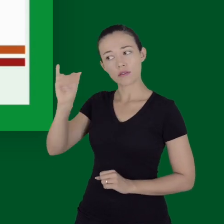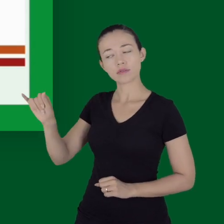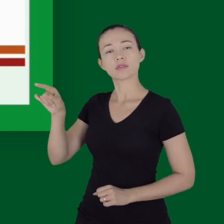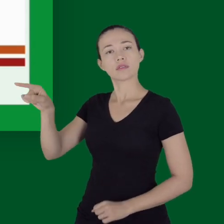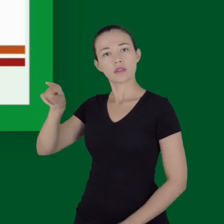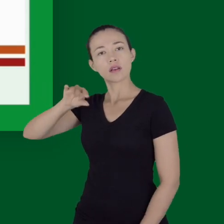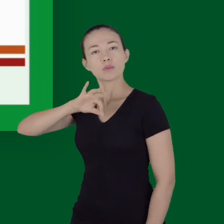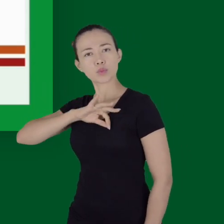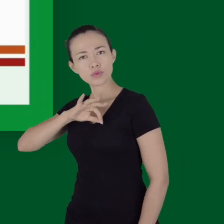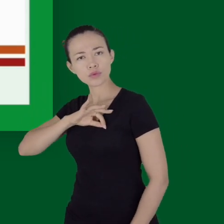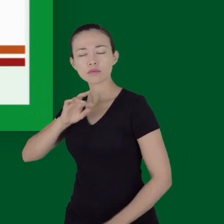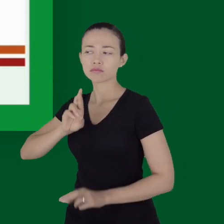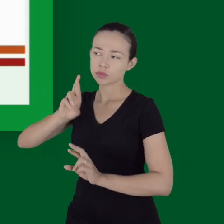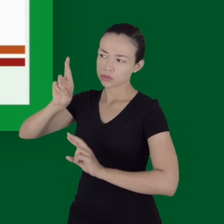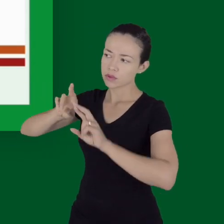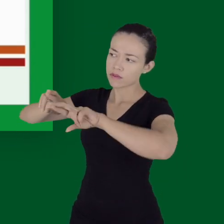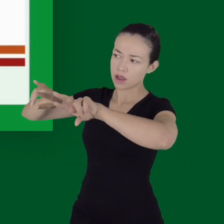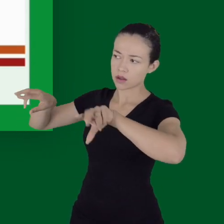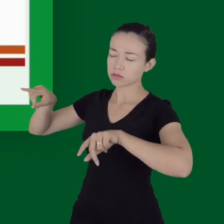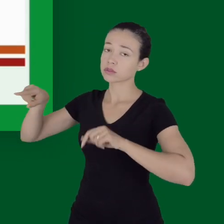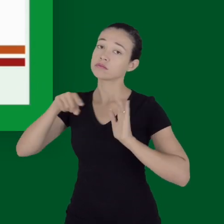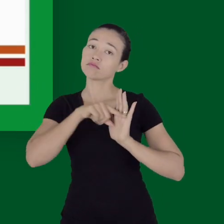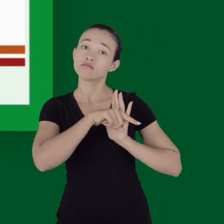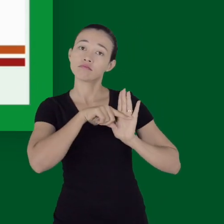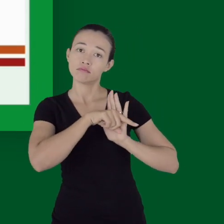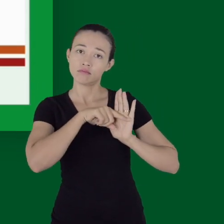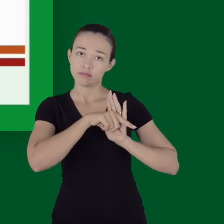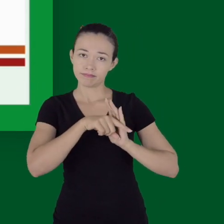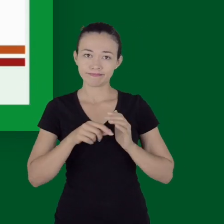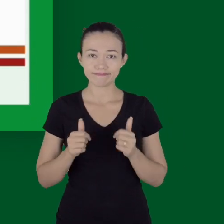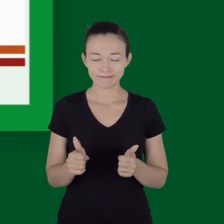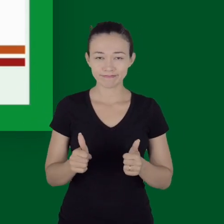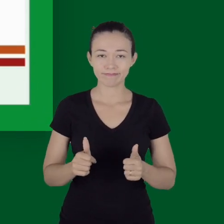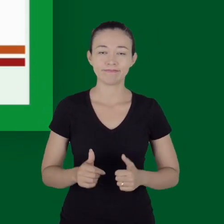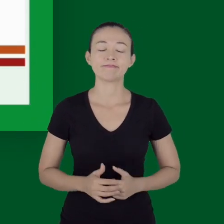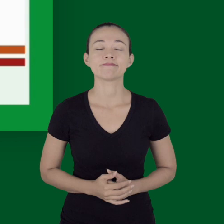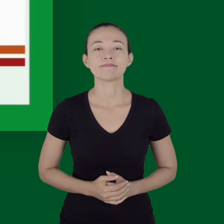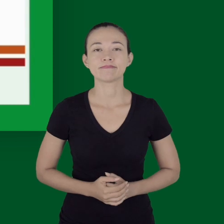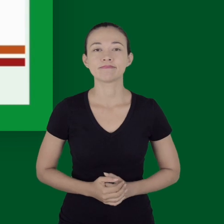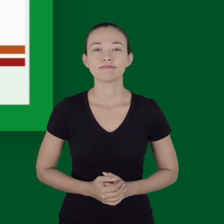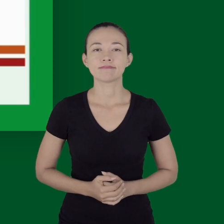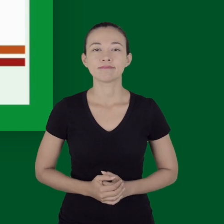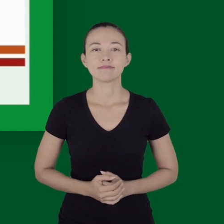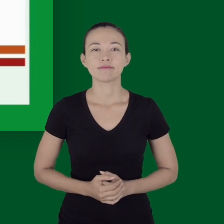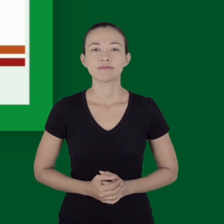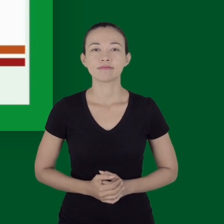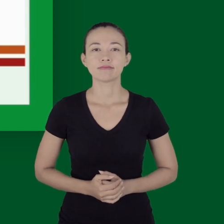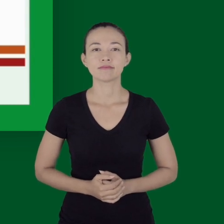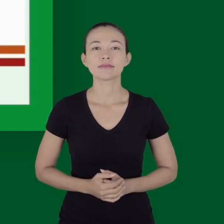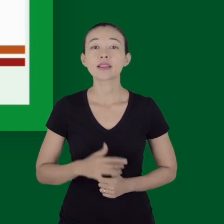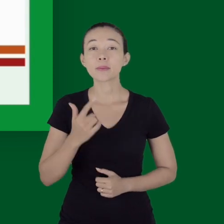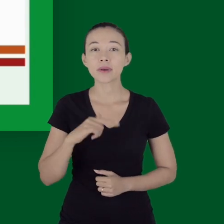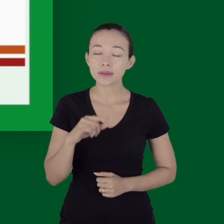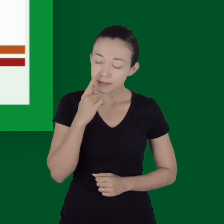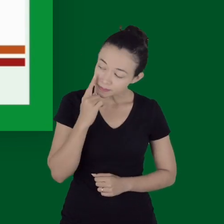suspeitar de um quadro de negligência, isso deve ser notificado para que as autoridades façam uma investigação.